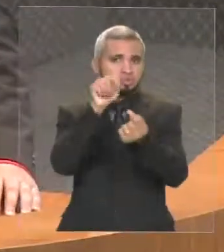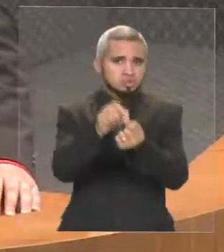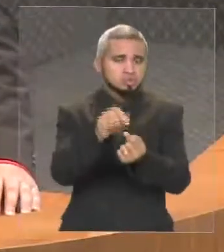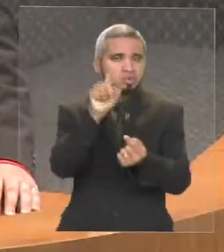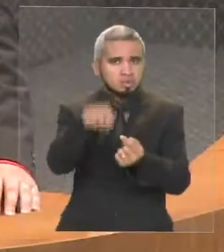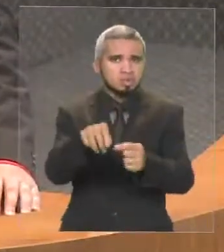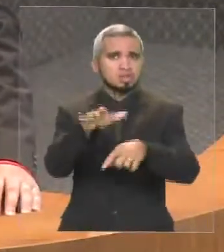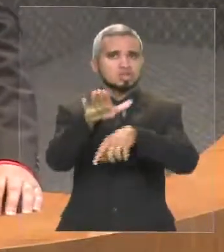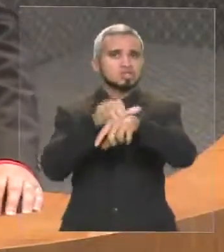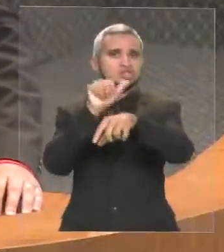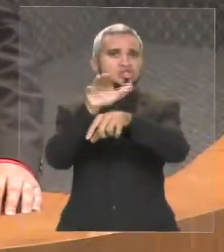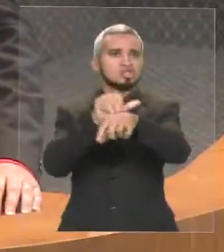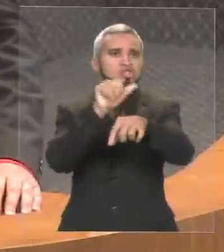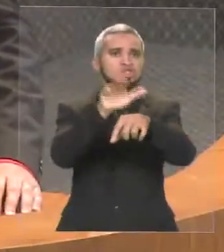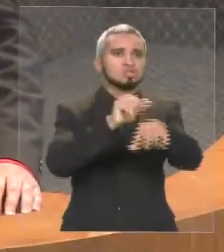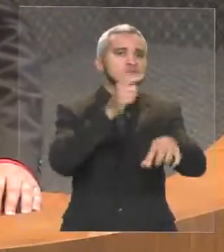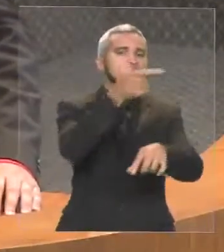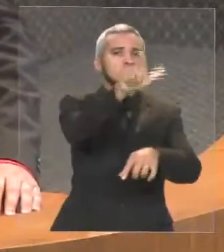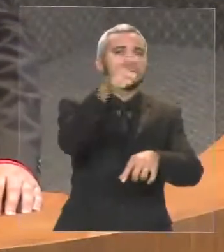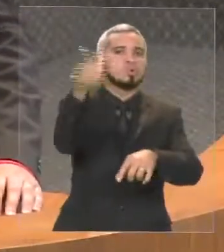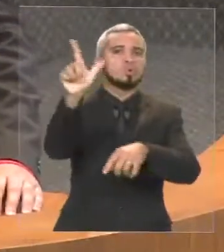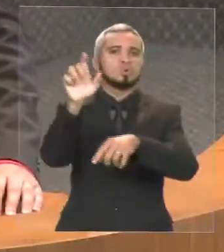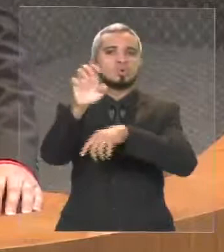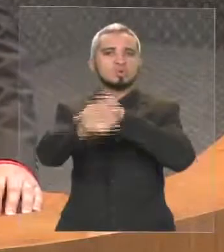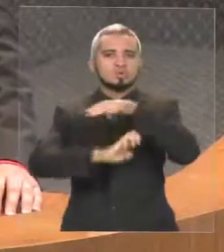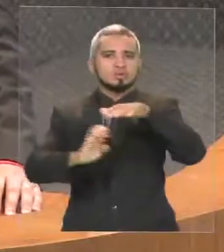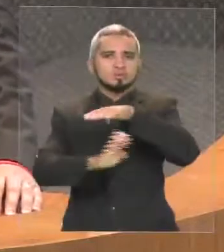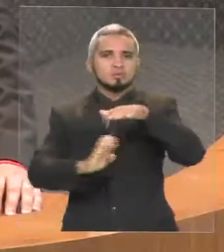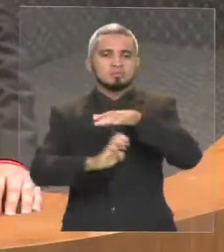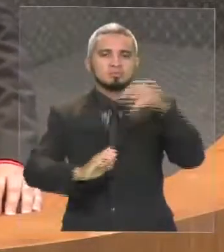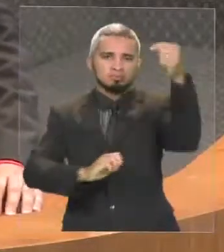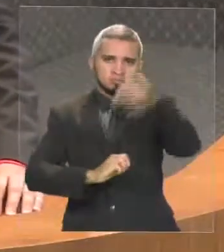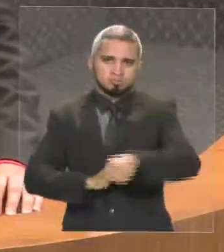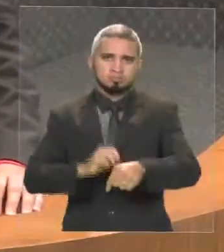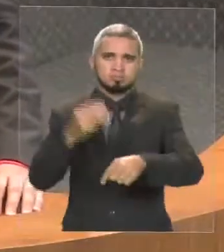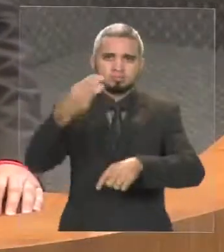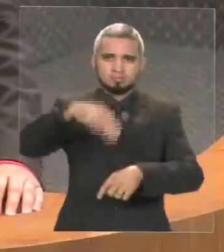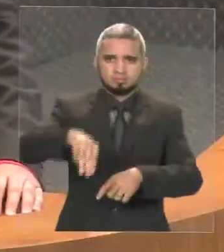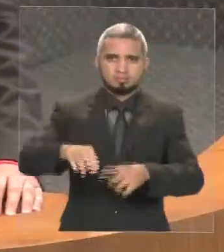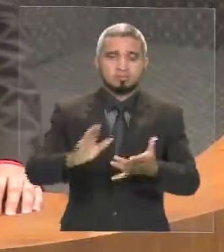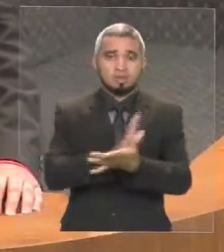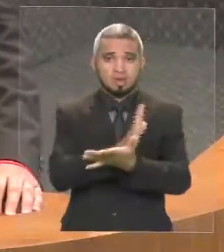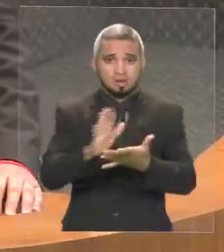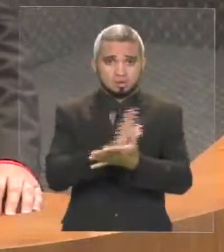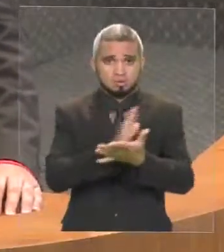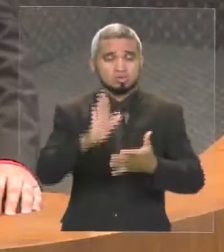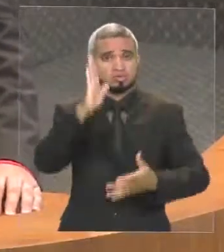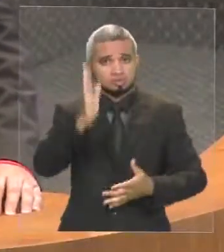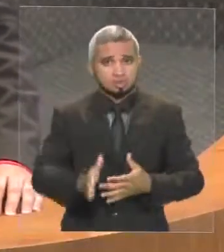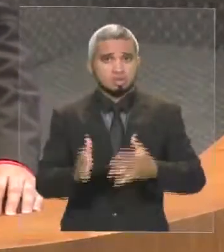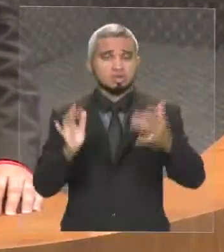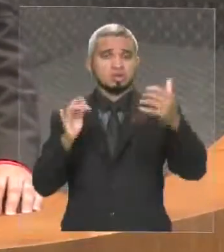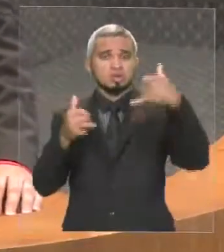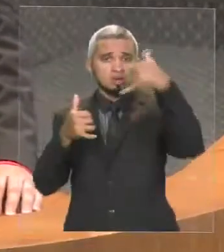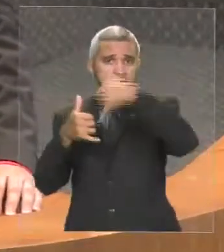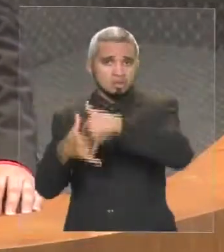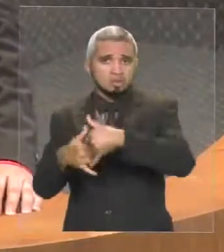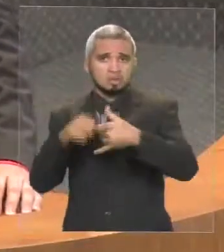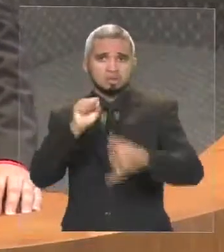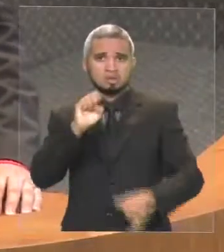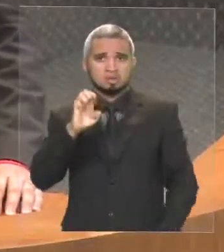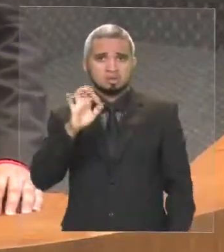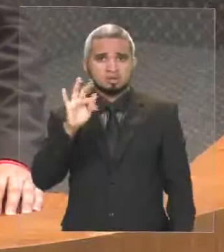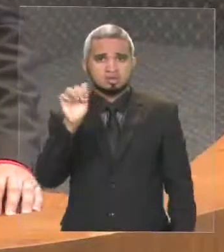de distribuição para o Maranhão. Como vários já têm mantido contato, diálogo com a Secretaria de Indústria e